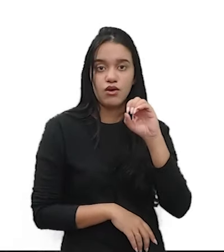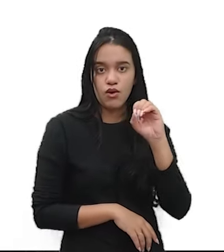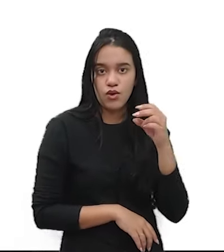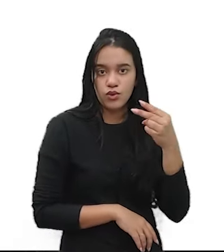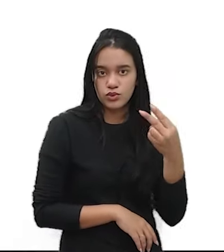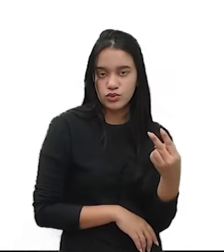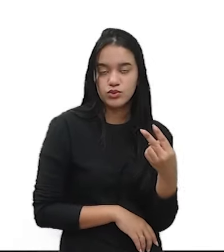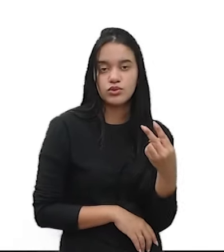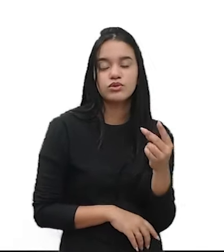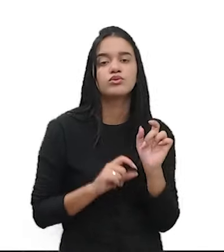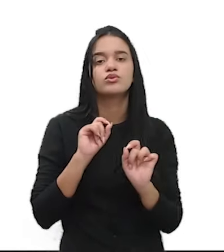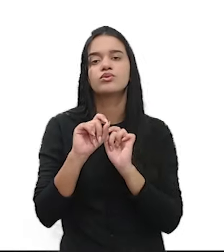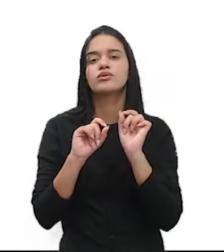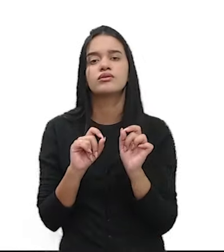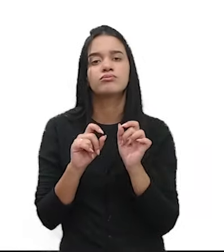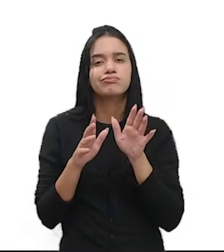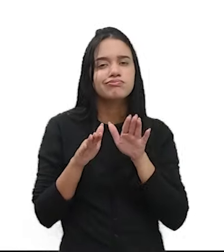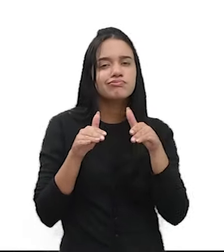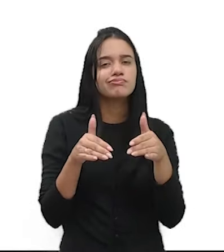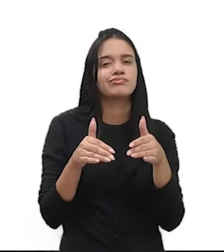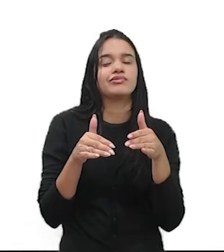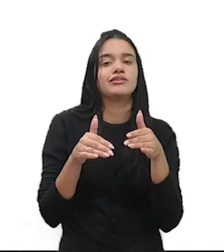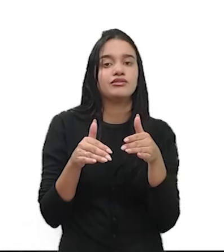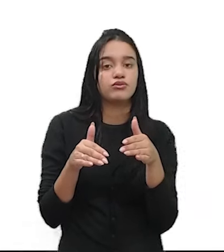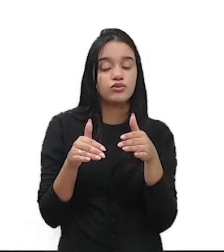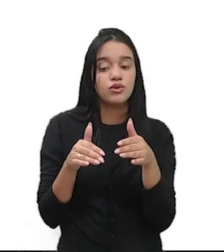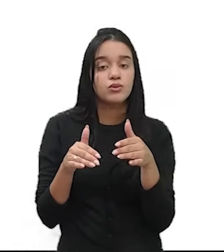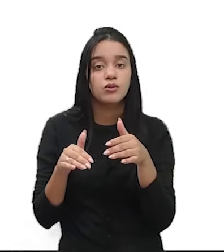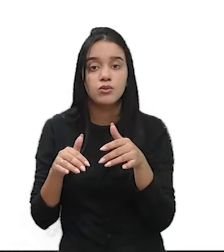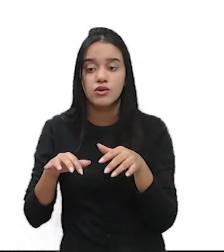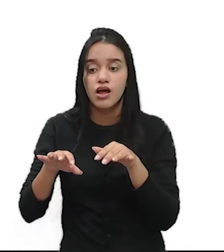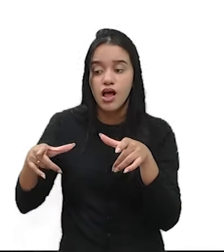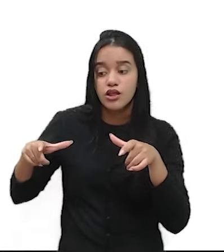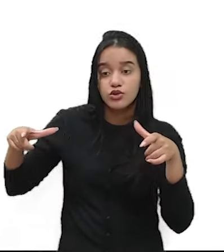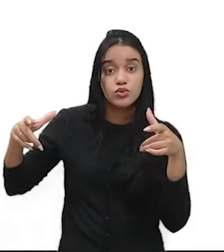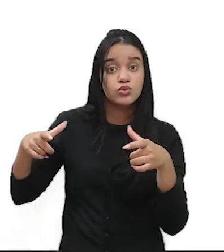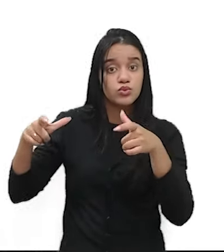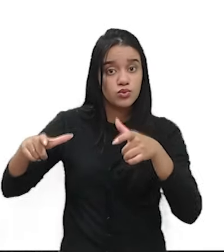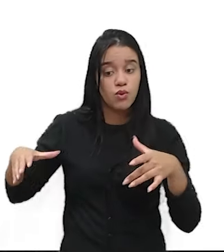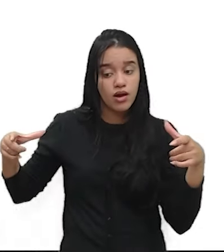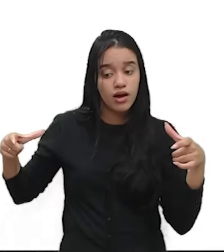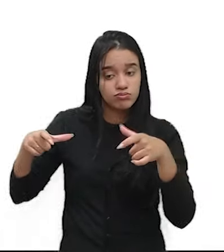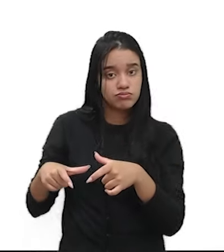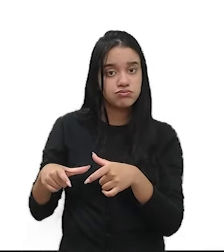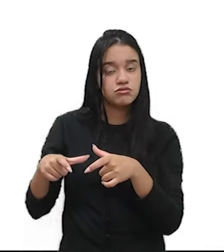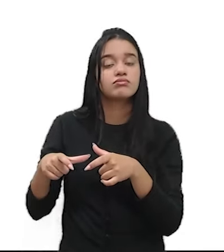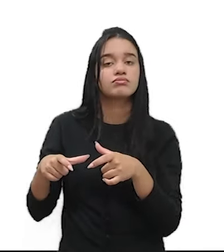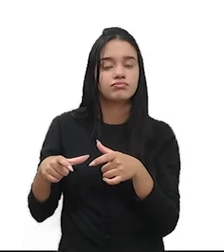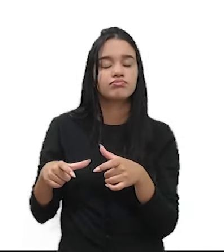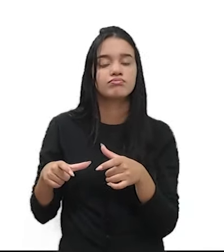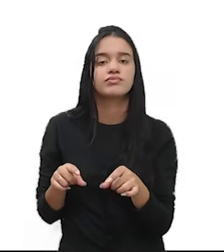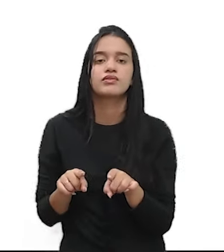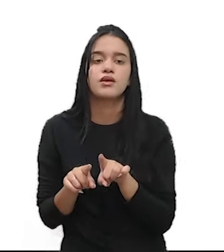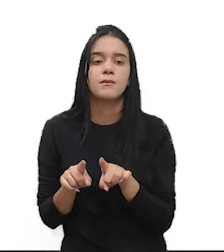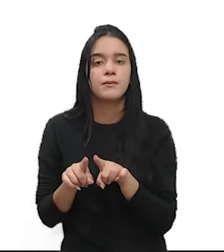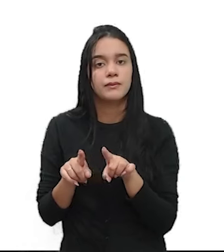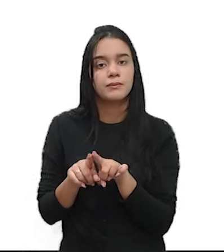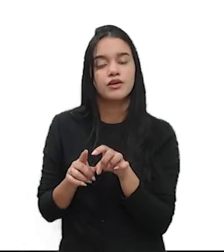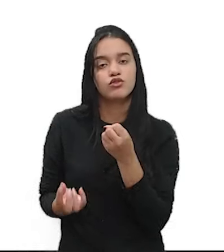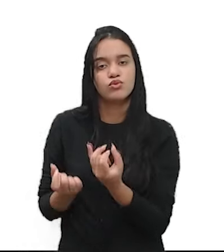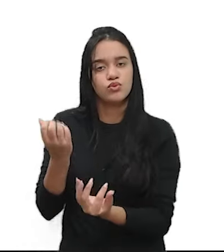em casos pequenos né de pequenas superfícies Porque o gás carbônico ele não vai penetrar no material em